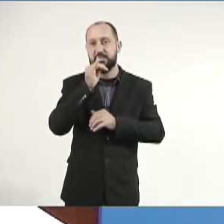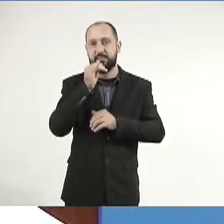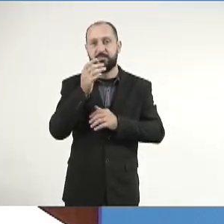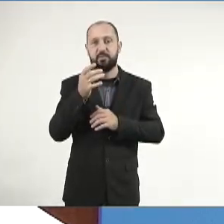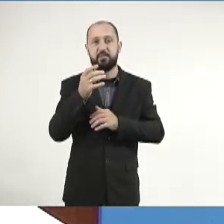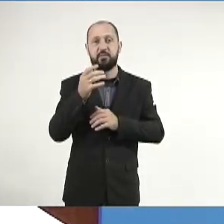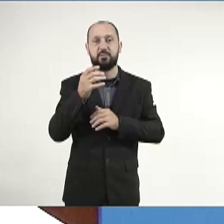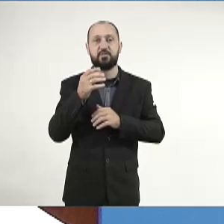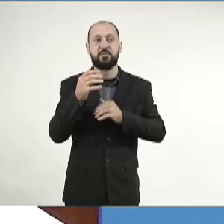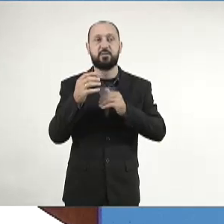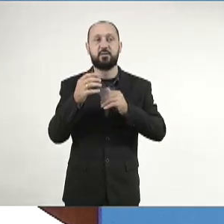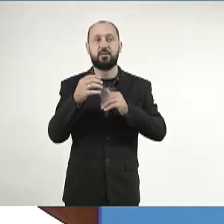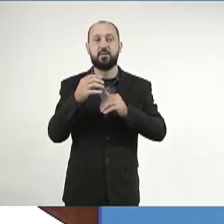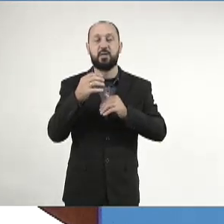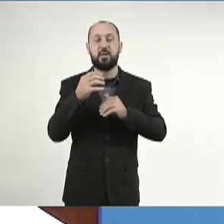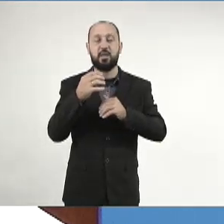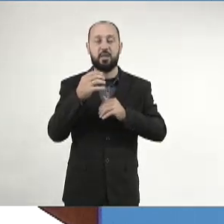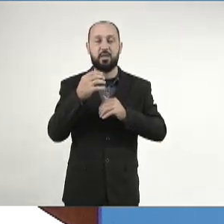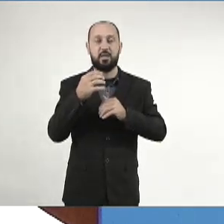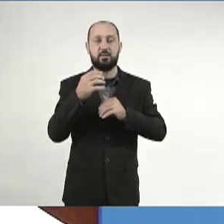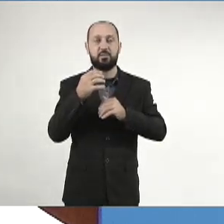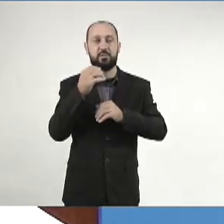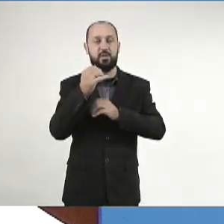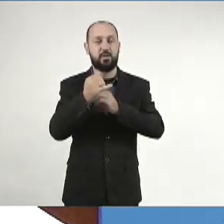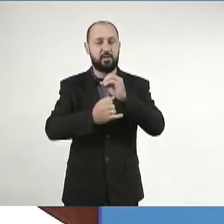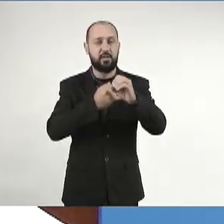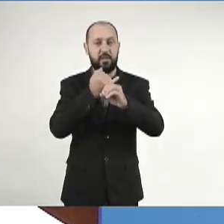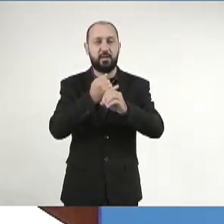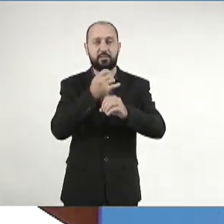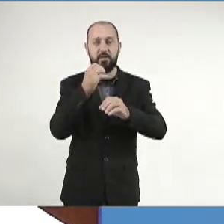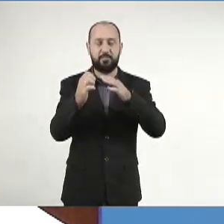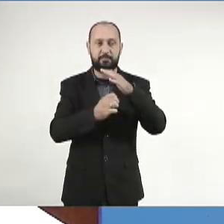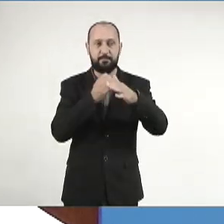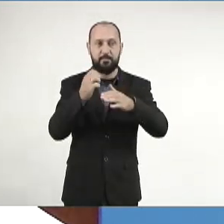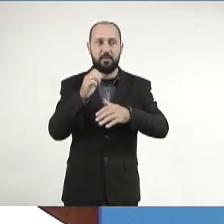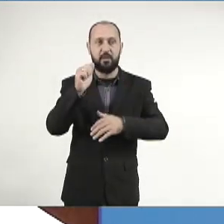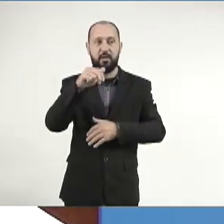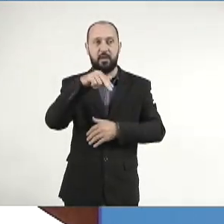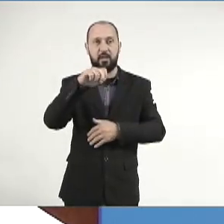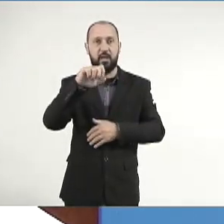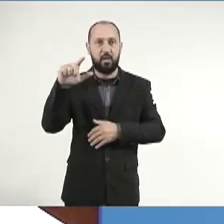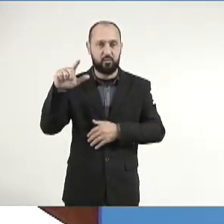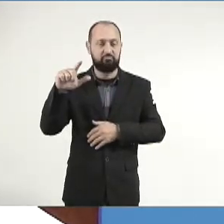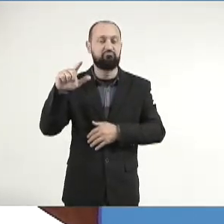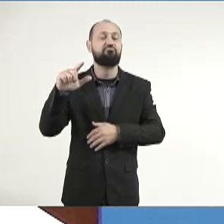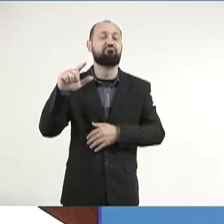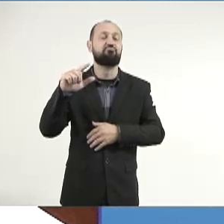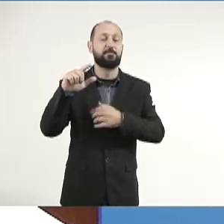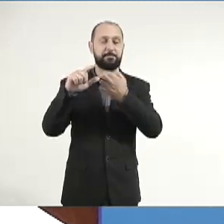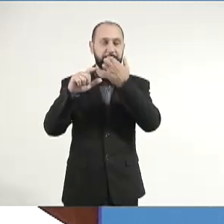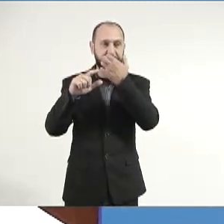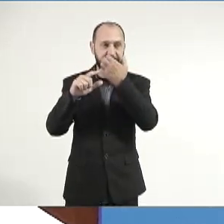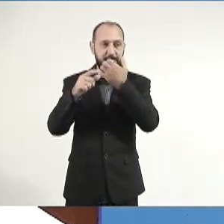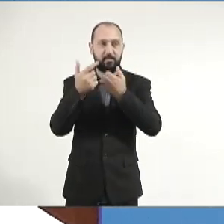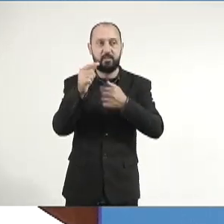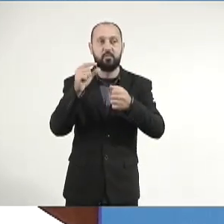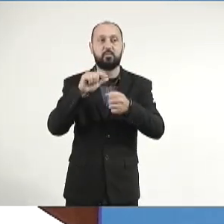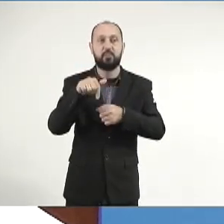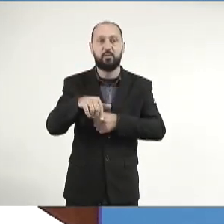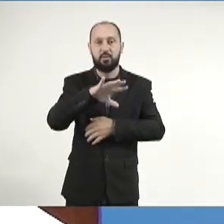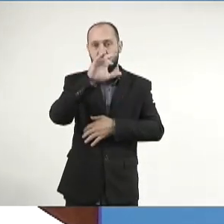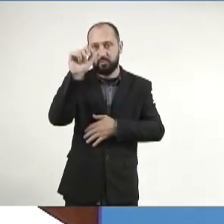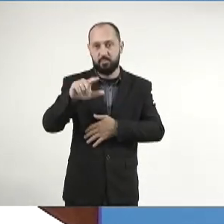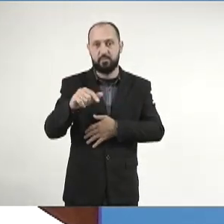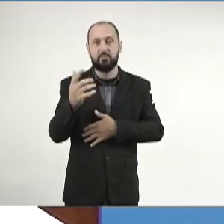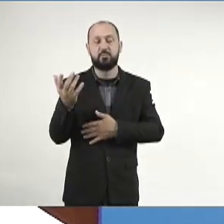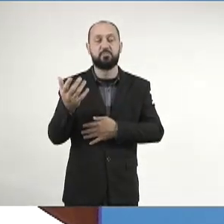de operadoras de internet, seria a Agência Nacional de Telecomunicações, que praticamente não existe aqui no Mato Grosso